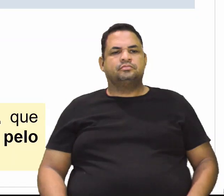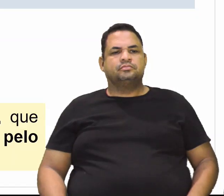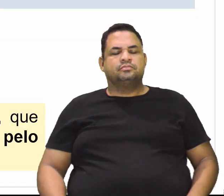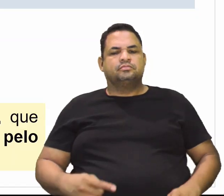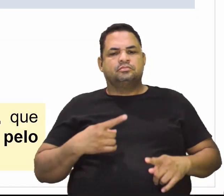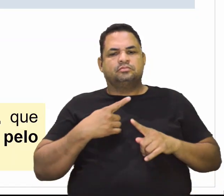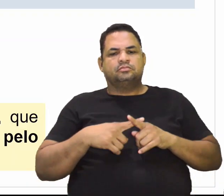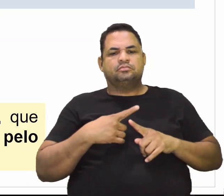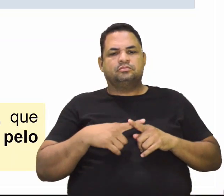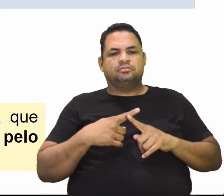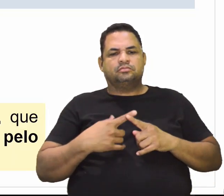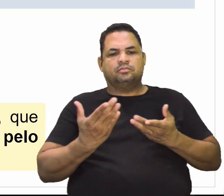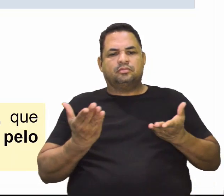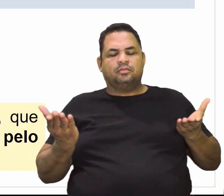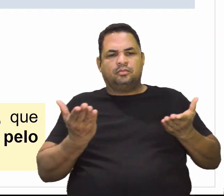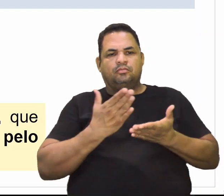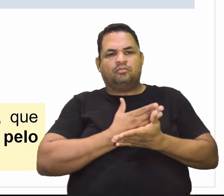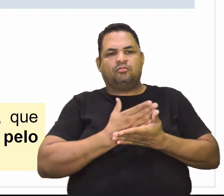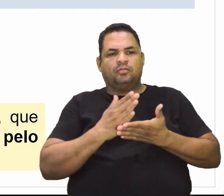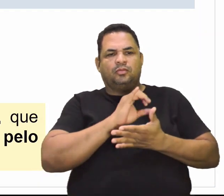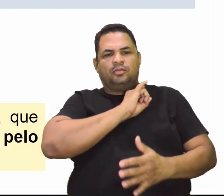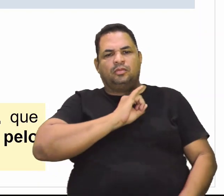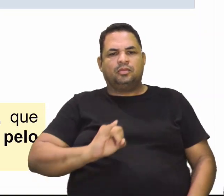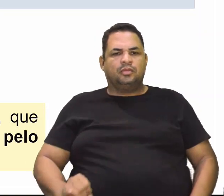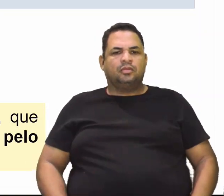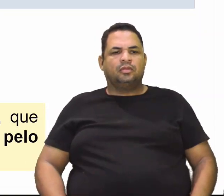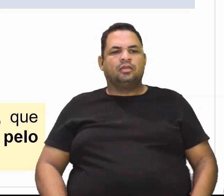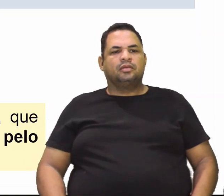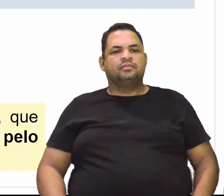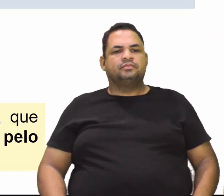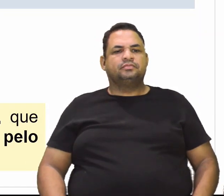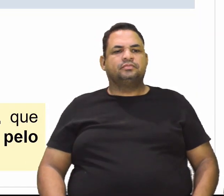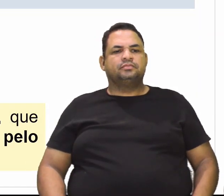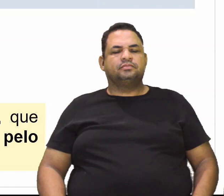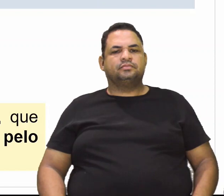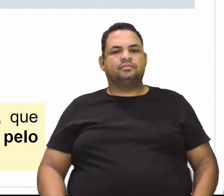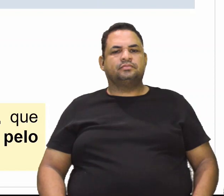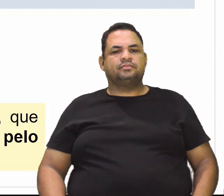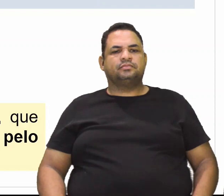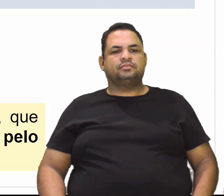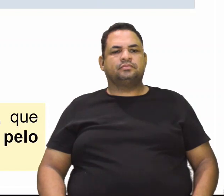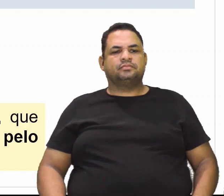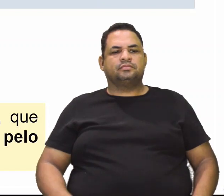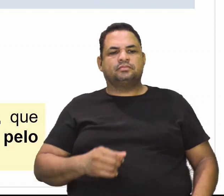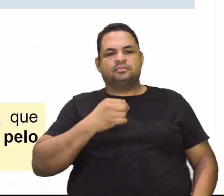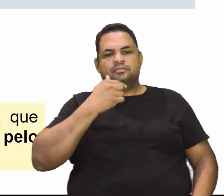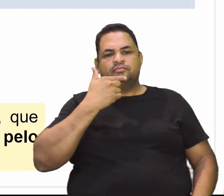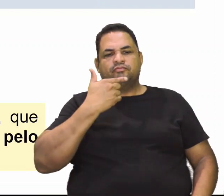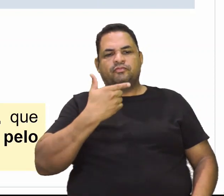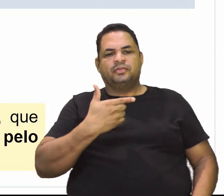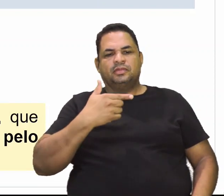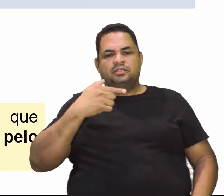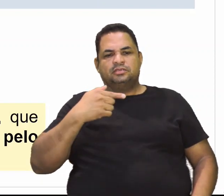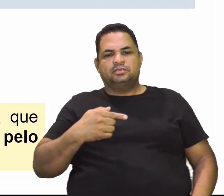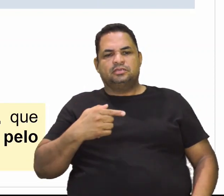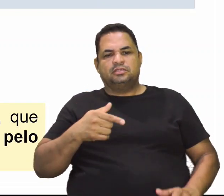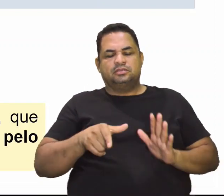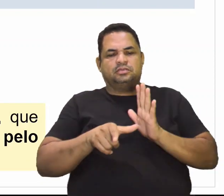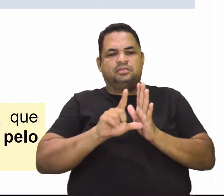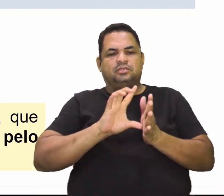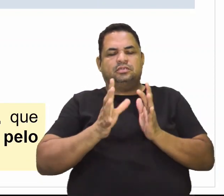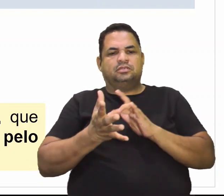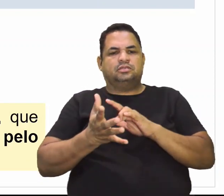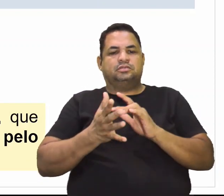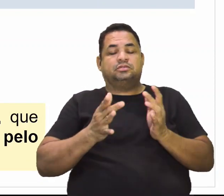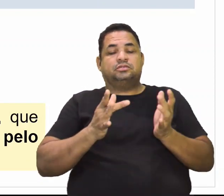Porque aí, neste momento, começa o Império, a questão do Império. É em 27 a.C. que o